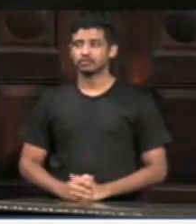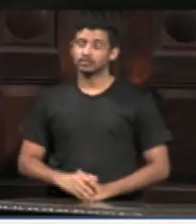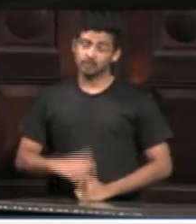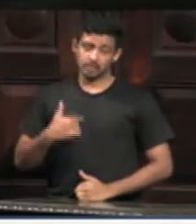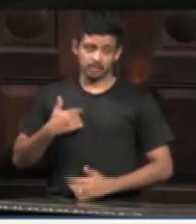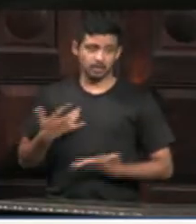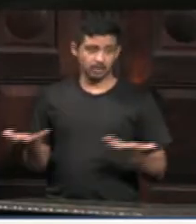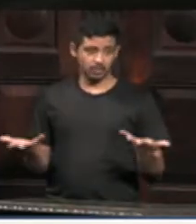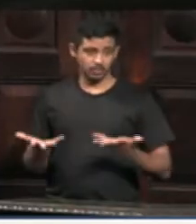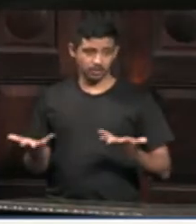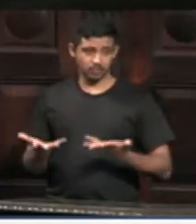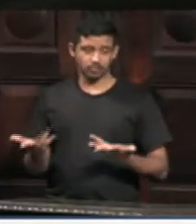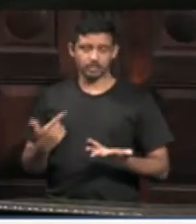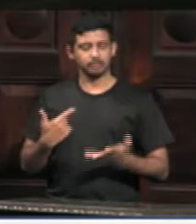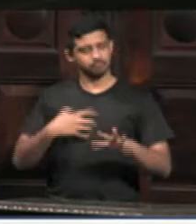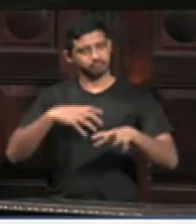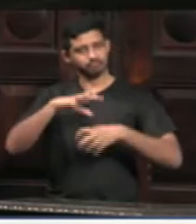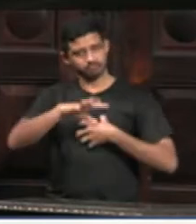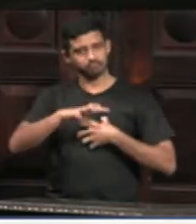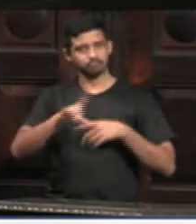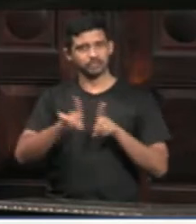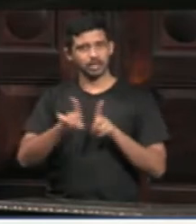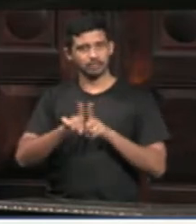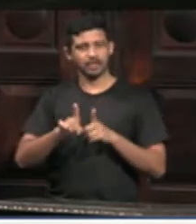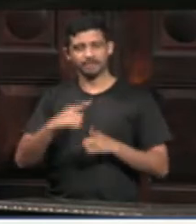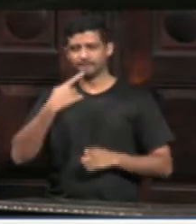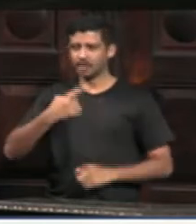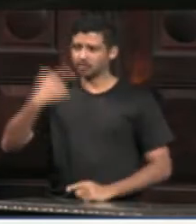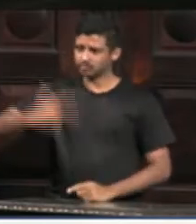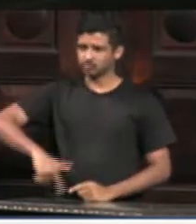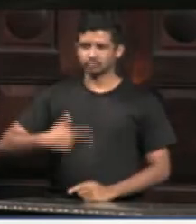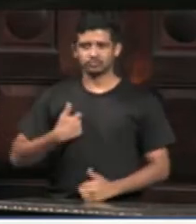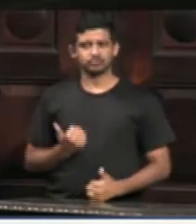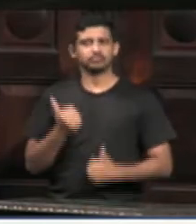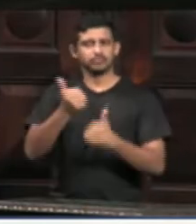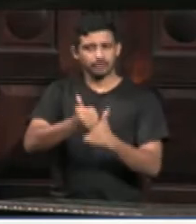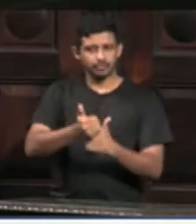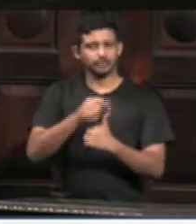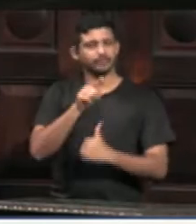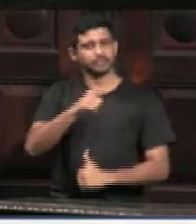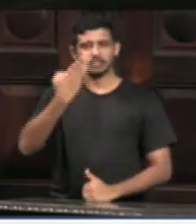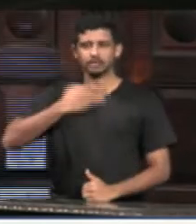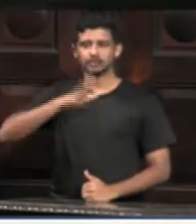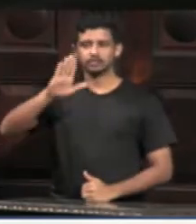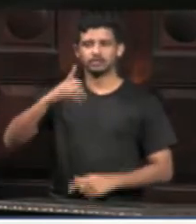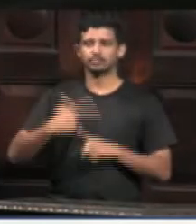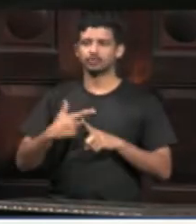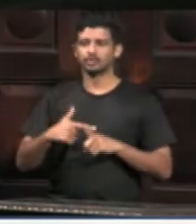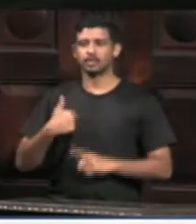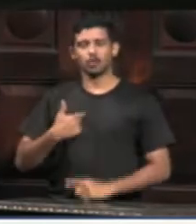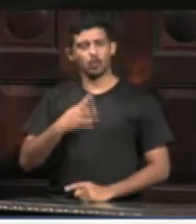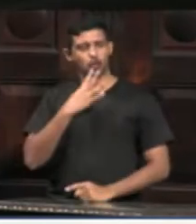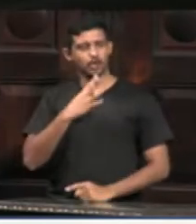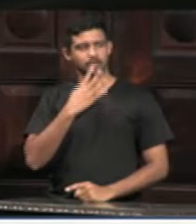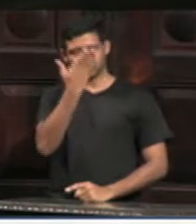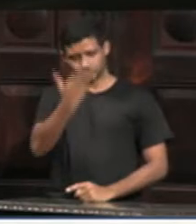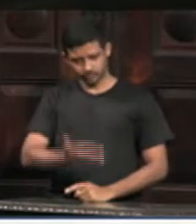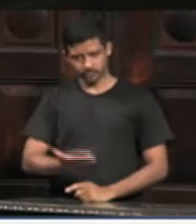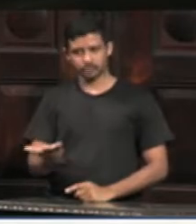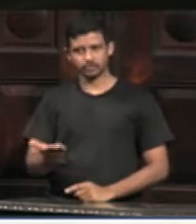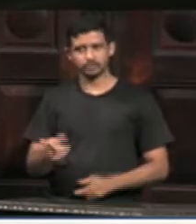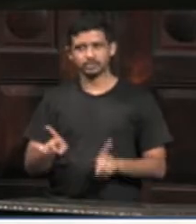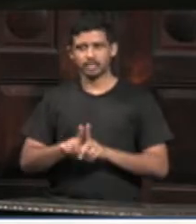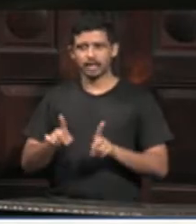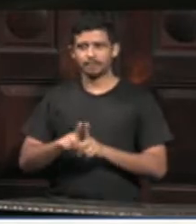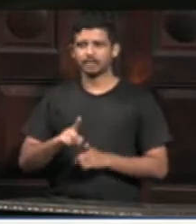me solidarizei e confirmo aqui o meu apoio à sua candidatura, por conhecer o seu espírito democrático, por conhecer